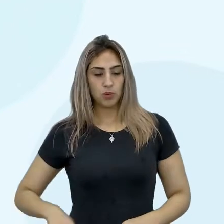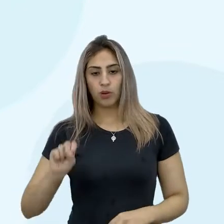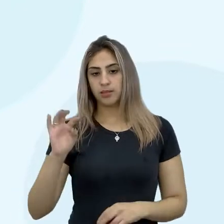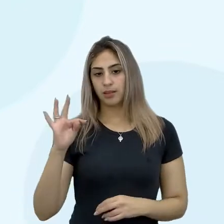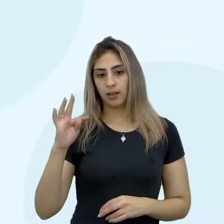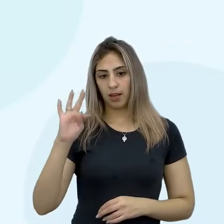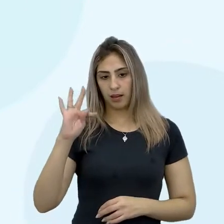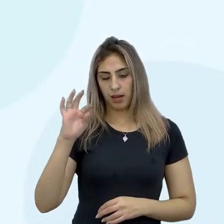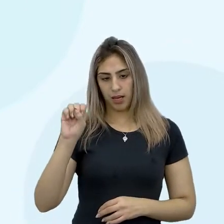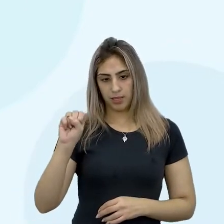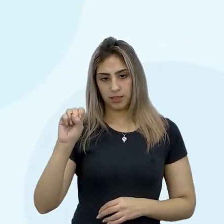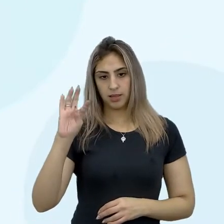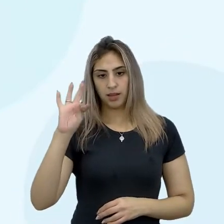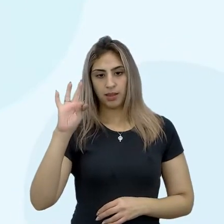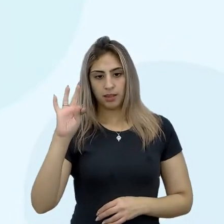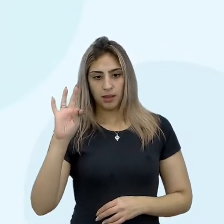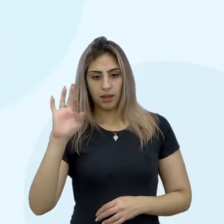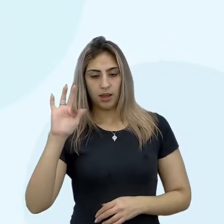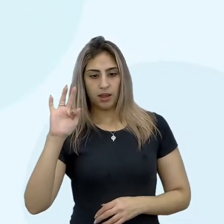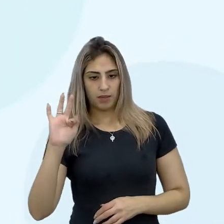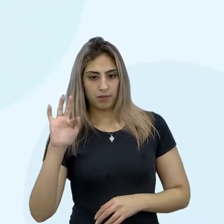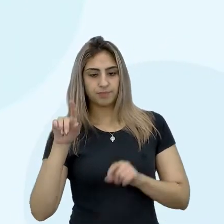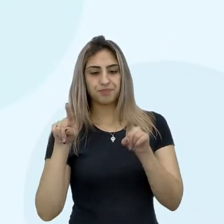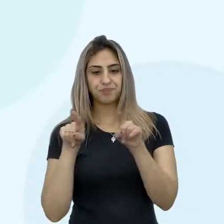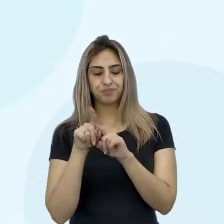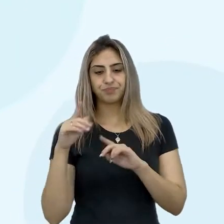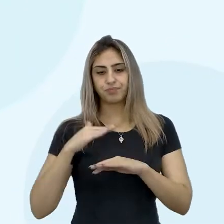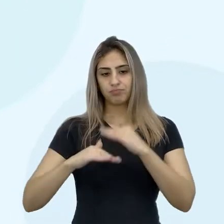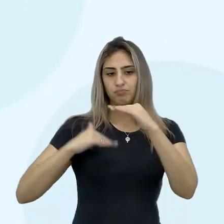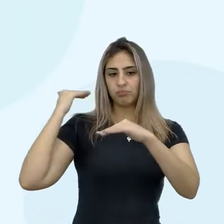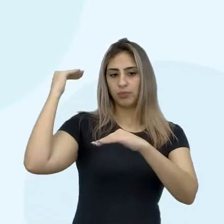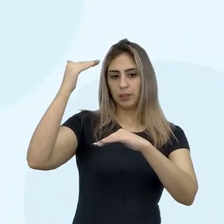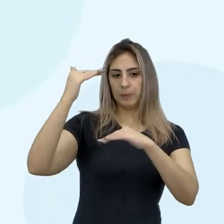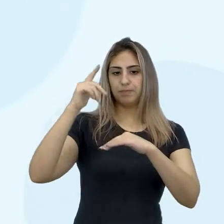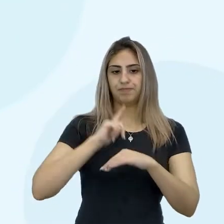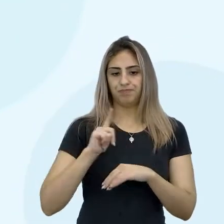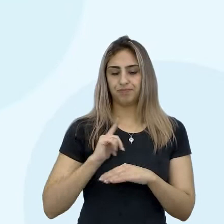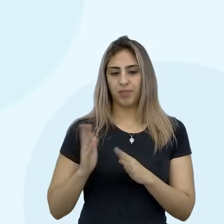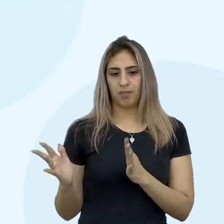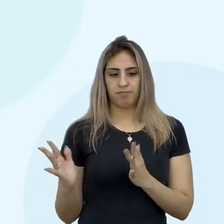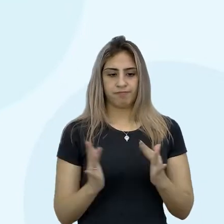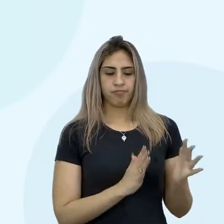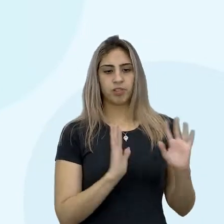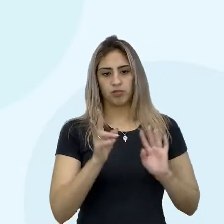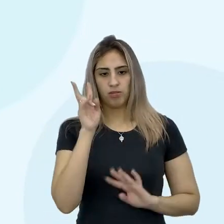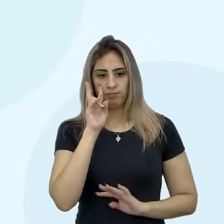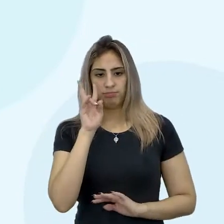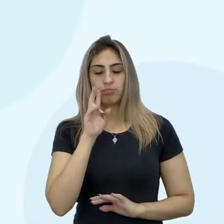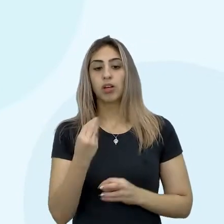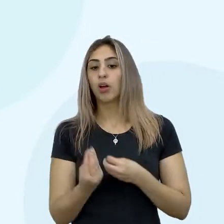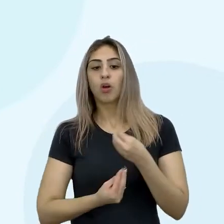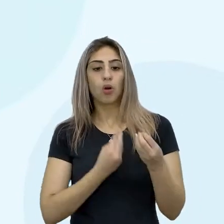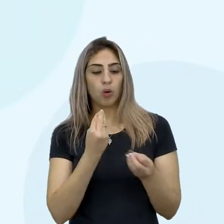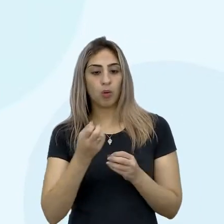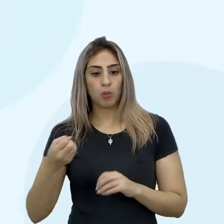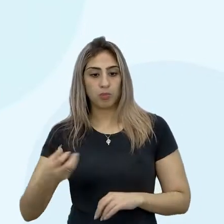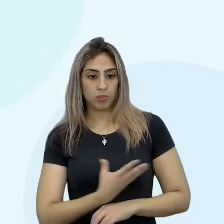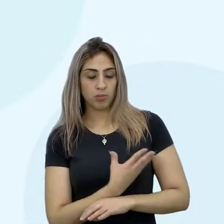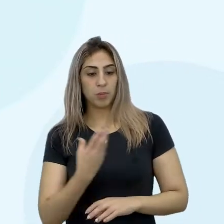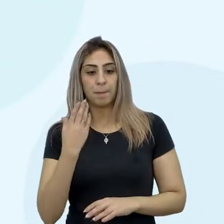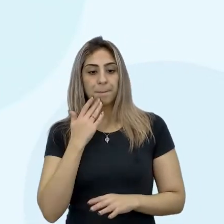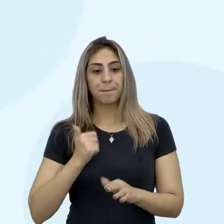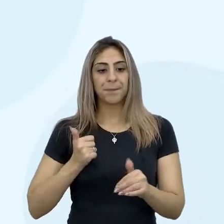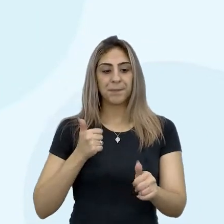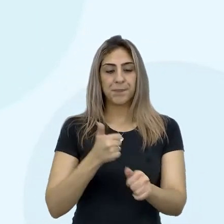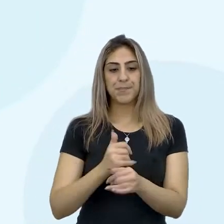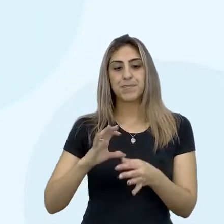de responsabilidade, tá certo? A Comissão Parlamentar de Inquérito, ela vem daí. Bem como de atuar com maior